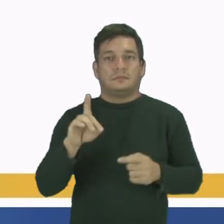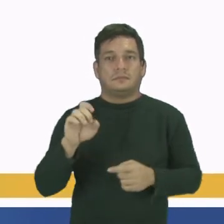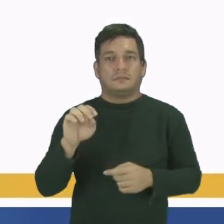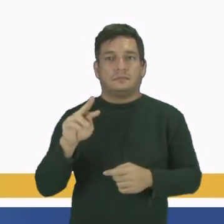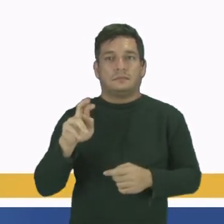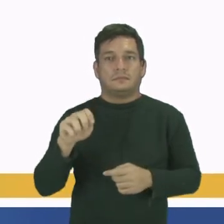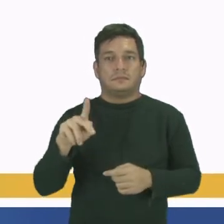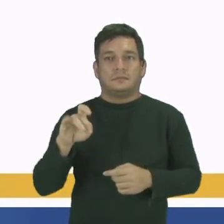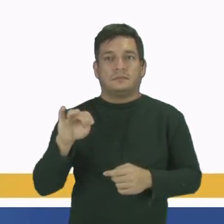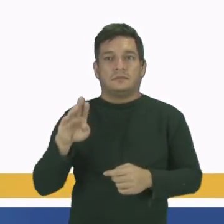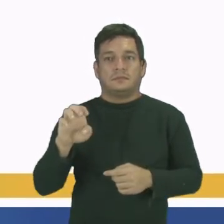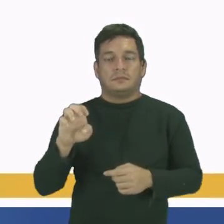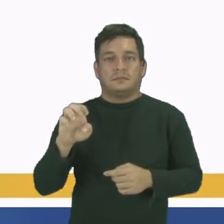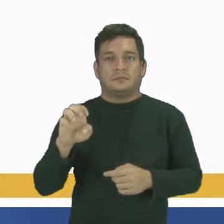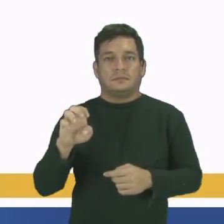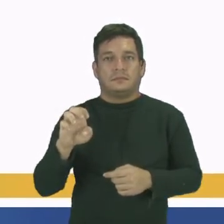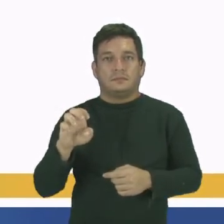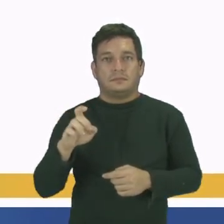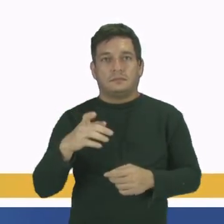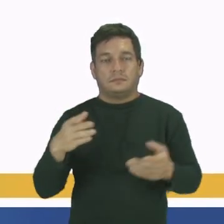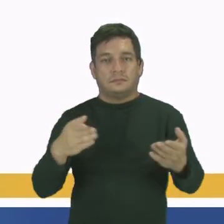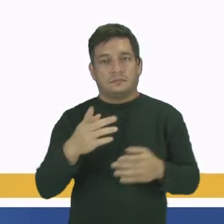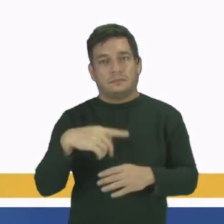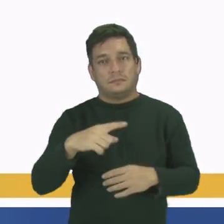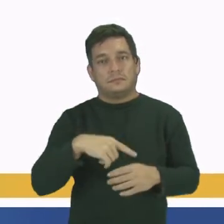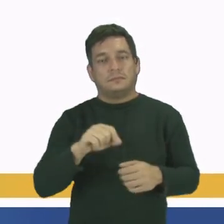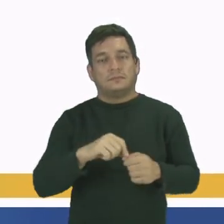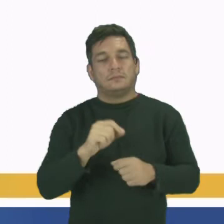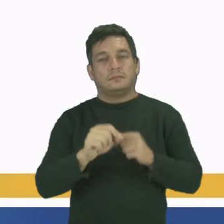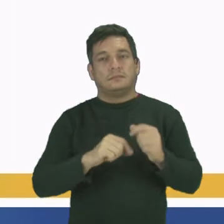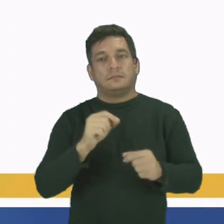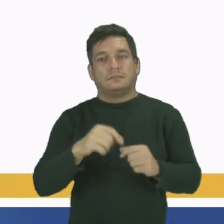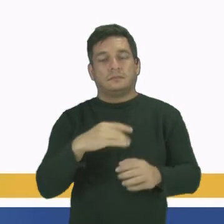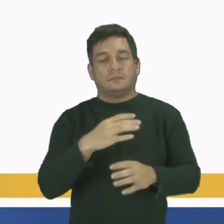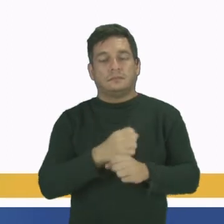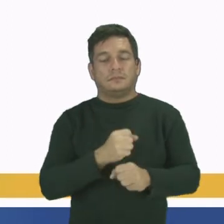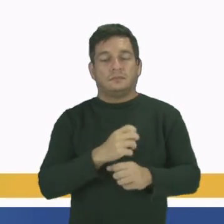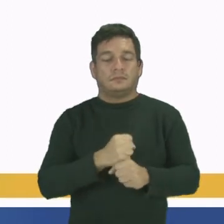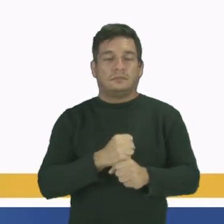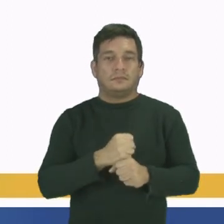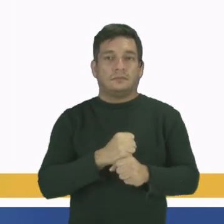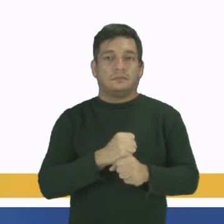determinante. E agora basta você operacionalizar